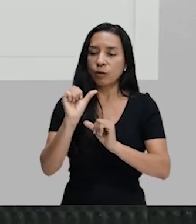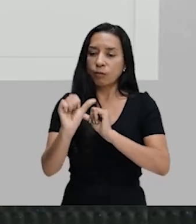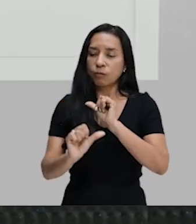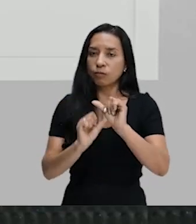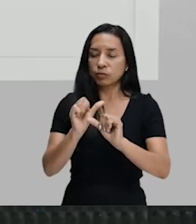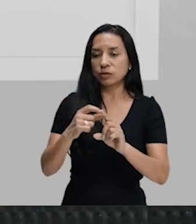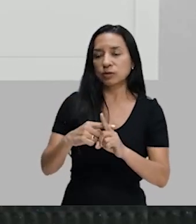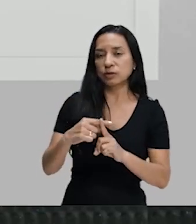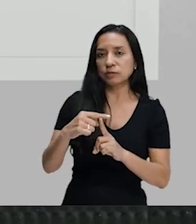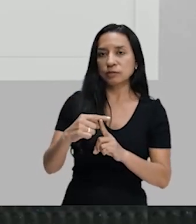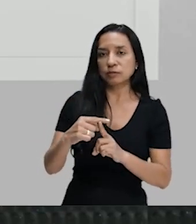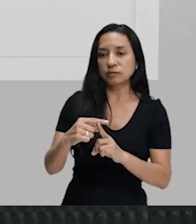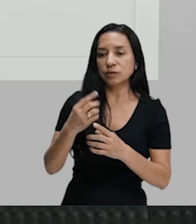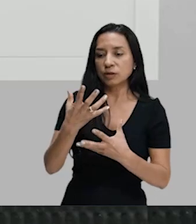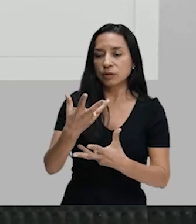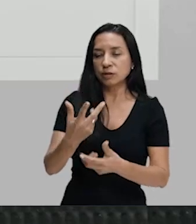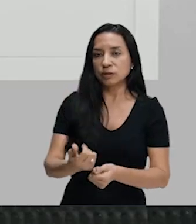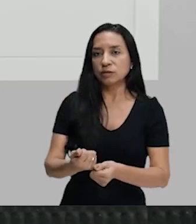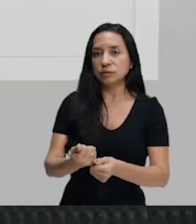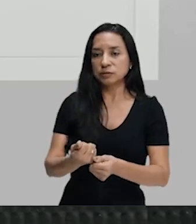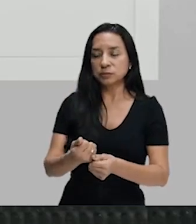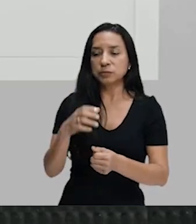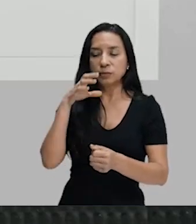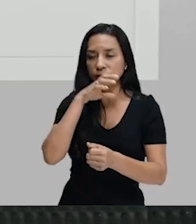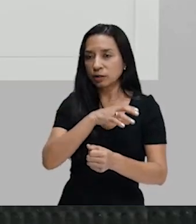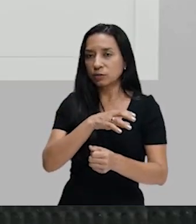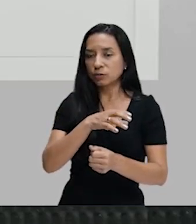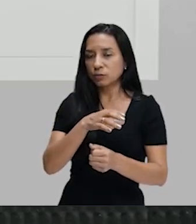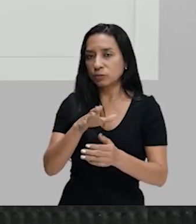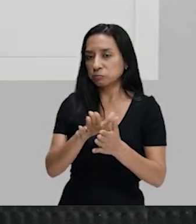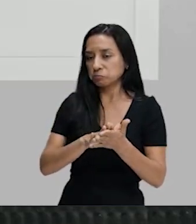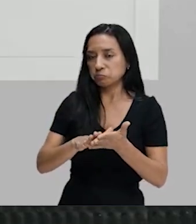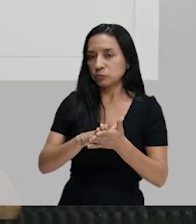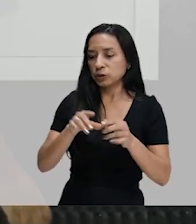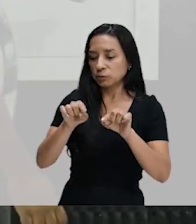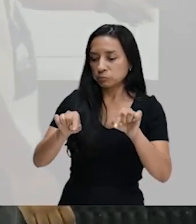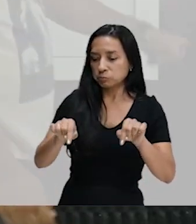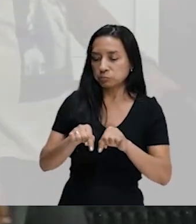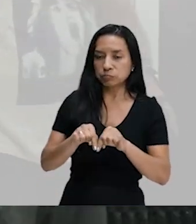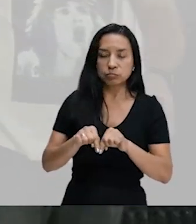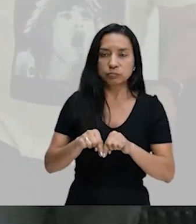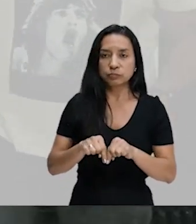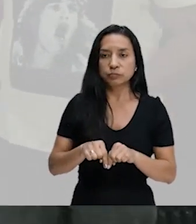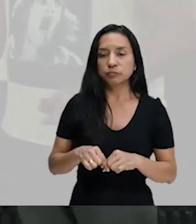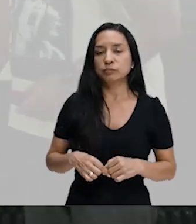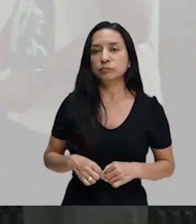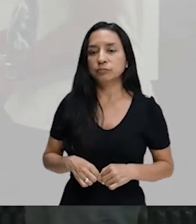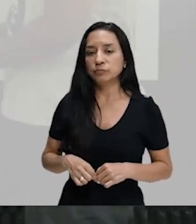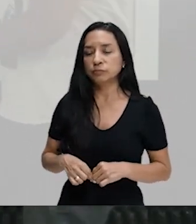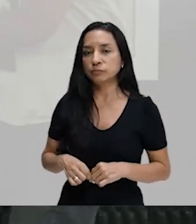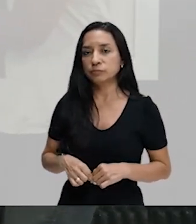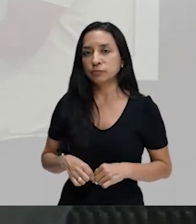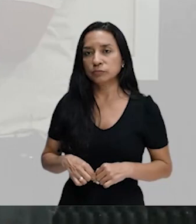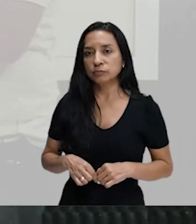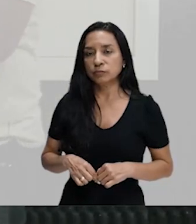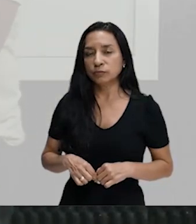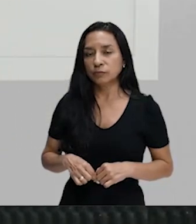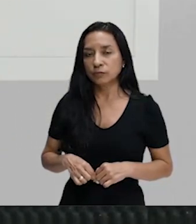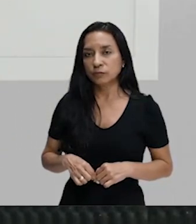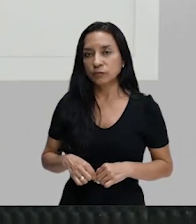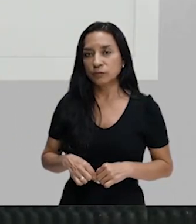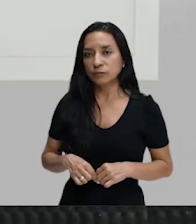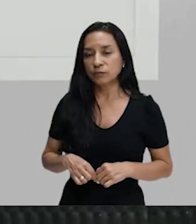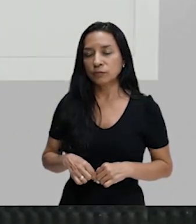temperatura. Isso sem receber calor de nenhuma fonte, ok? Então, na adiabática, como o calor ele é igual a